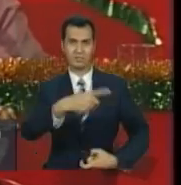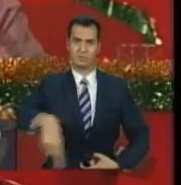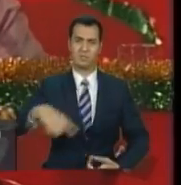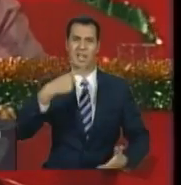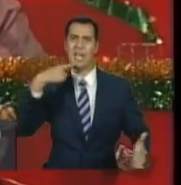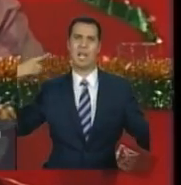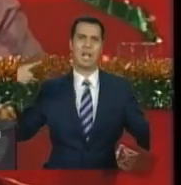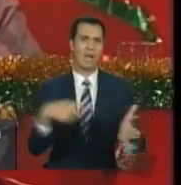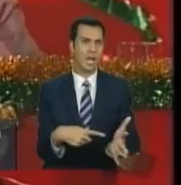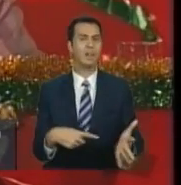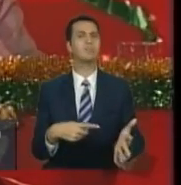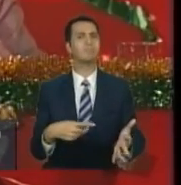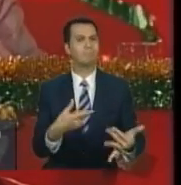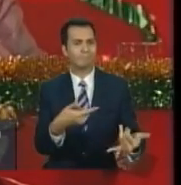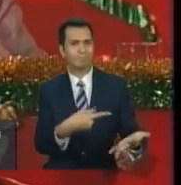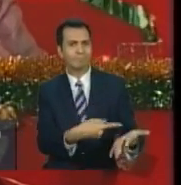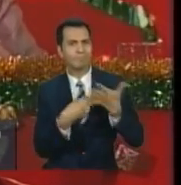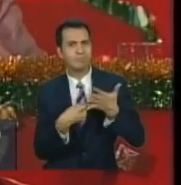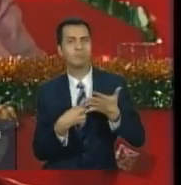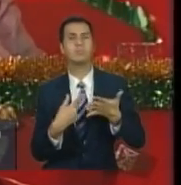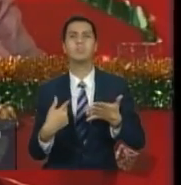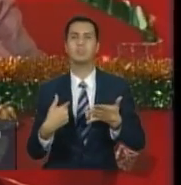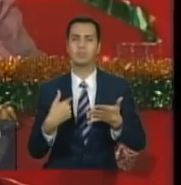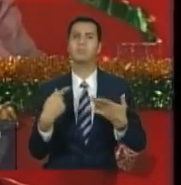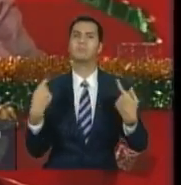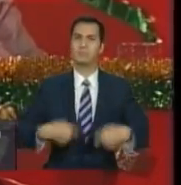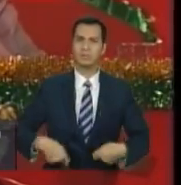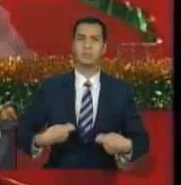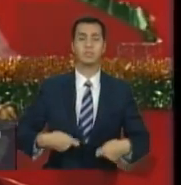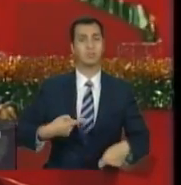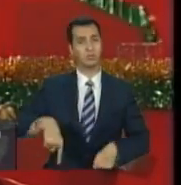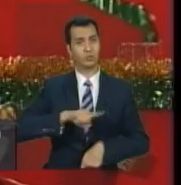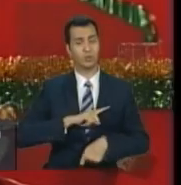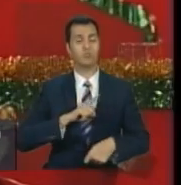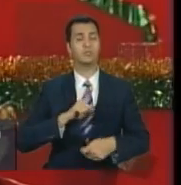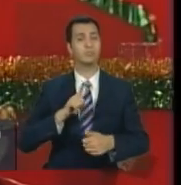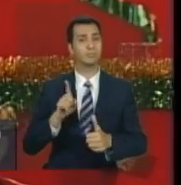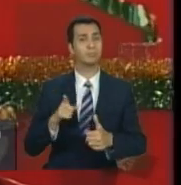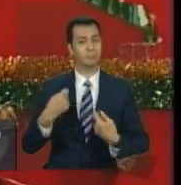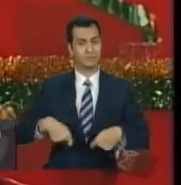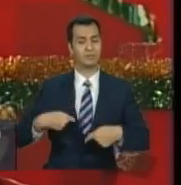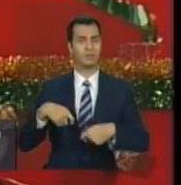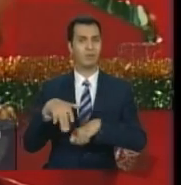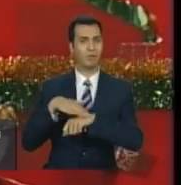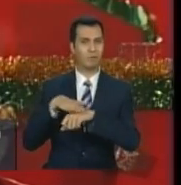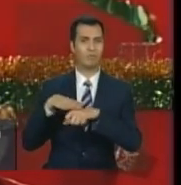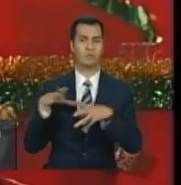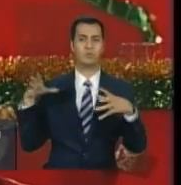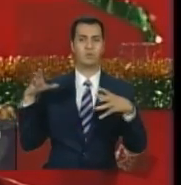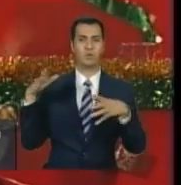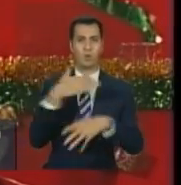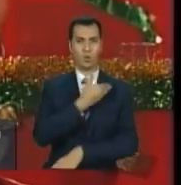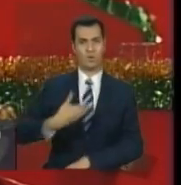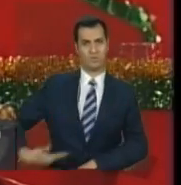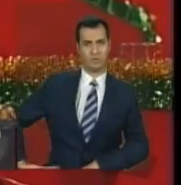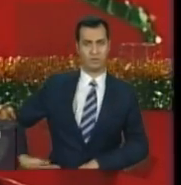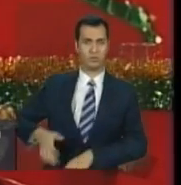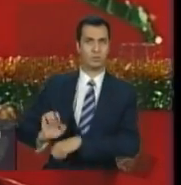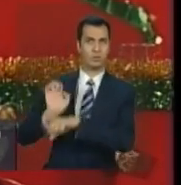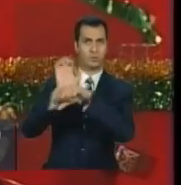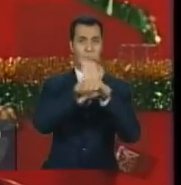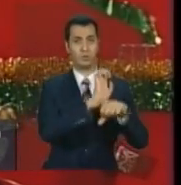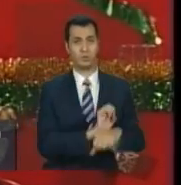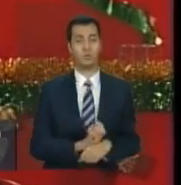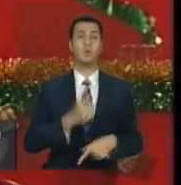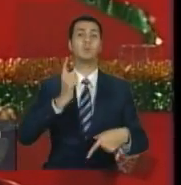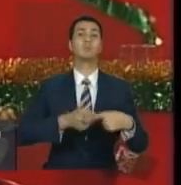Acho importante criar com os senhores governadores, porque nós não controlamos a polícia